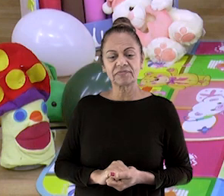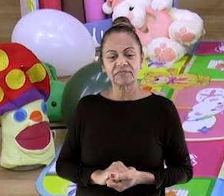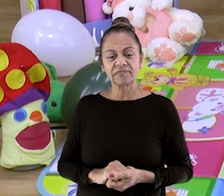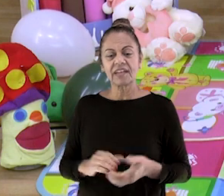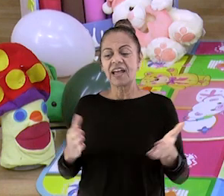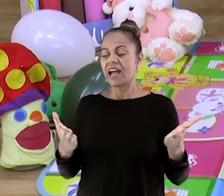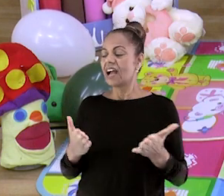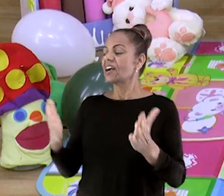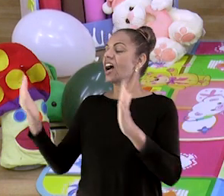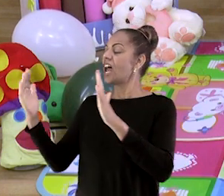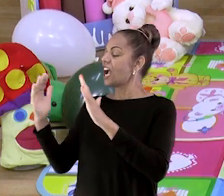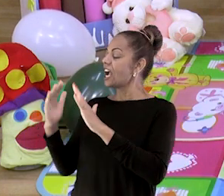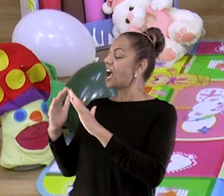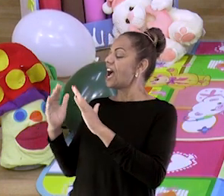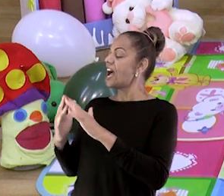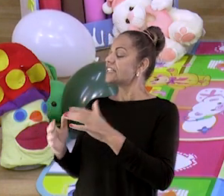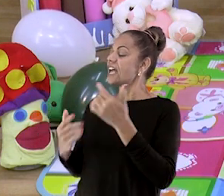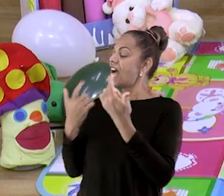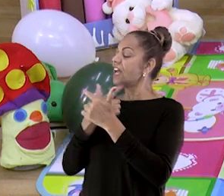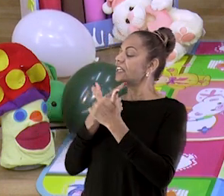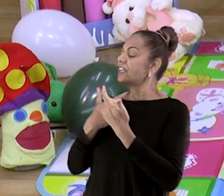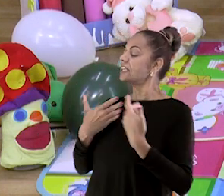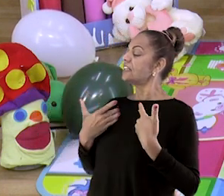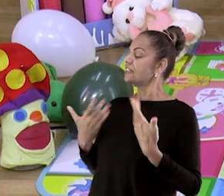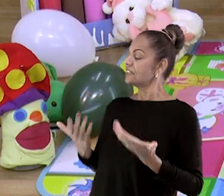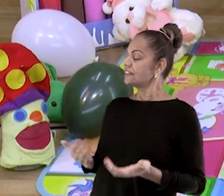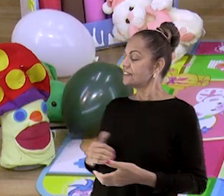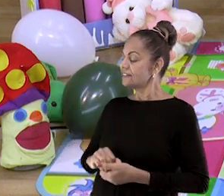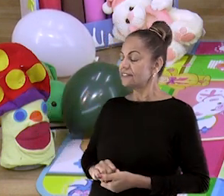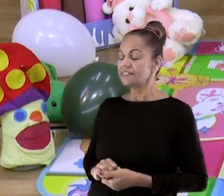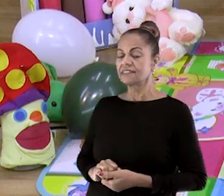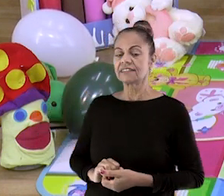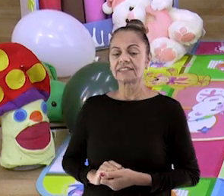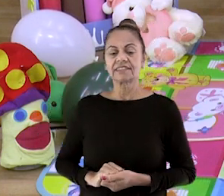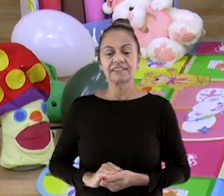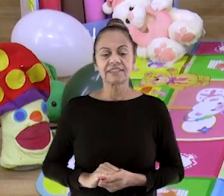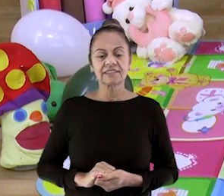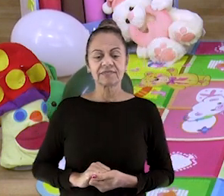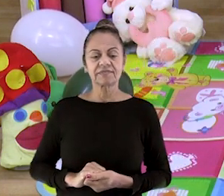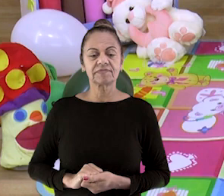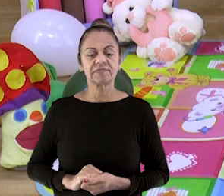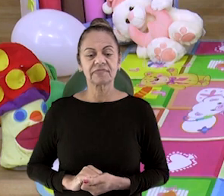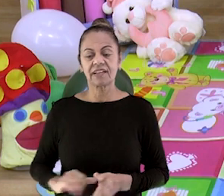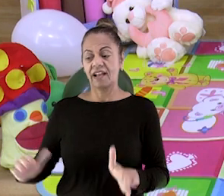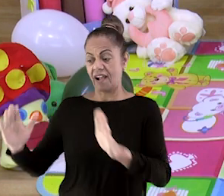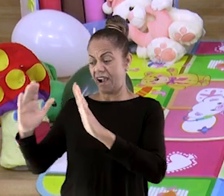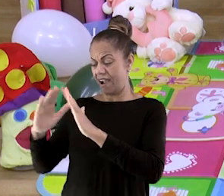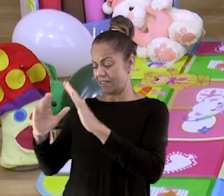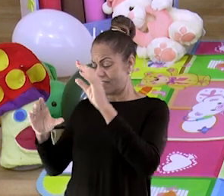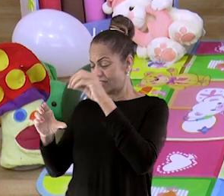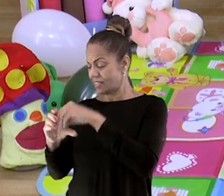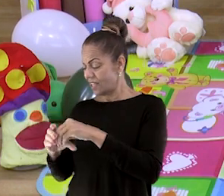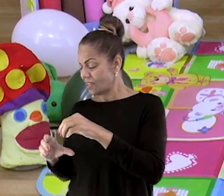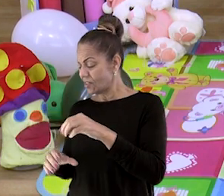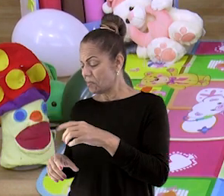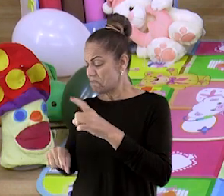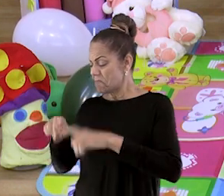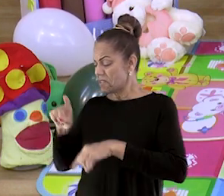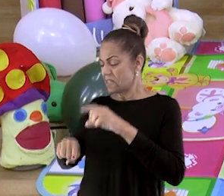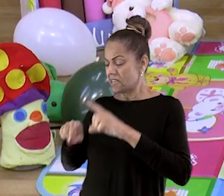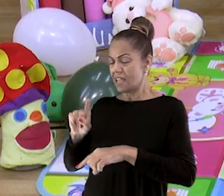e agora a casa na casa engraçada só tem coisa